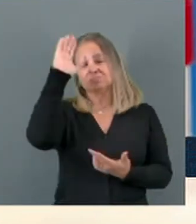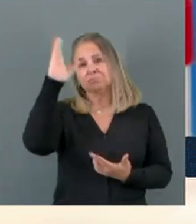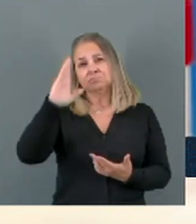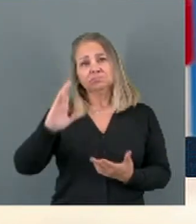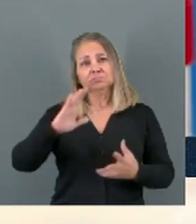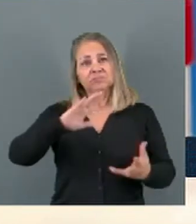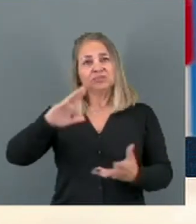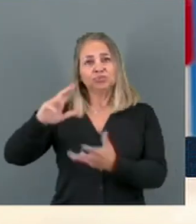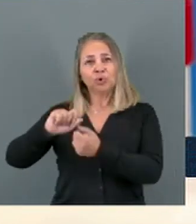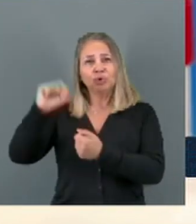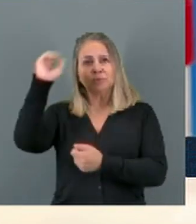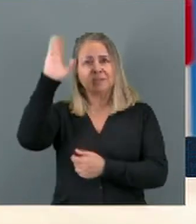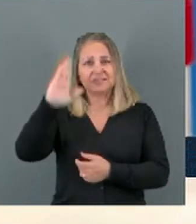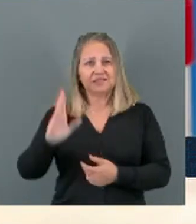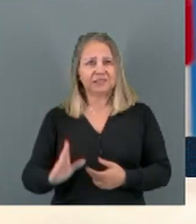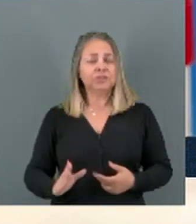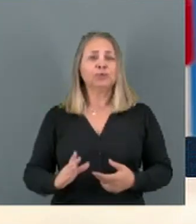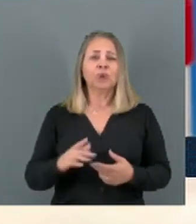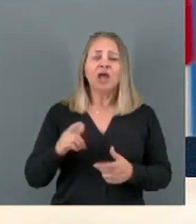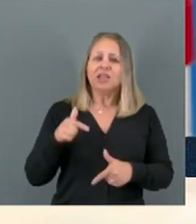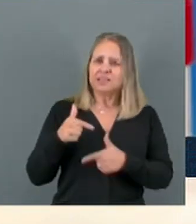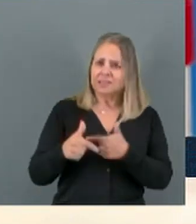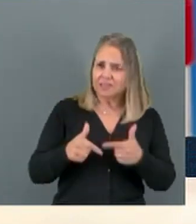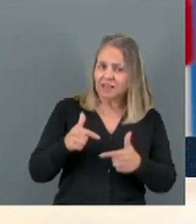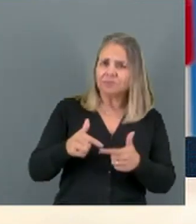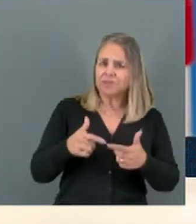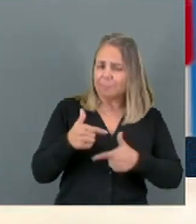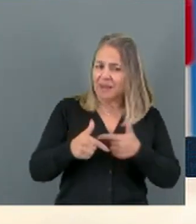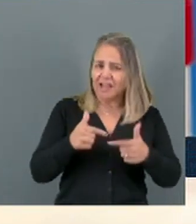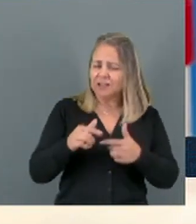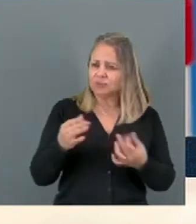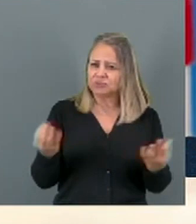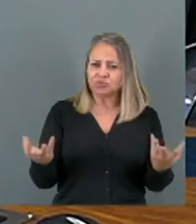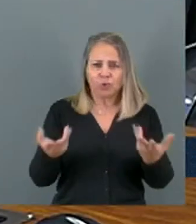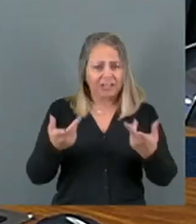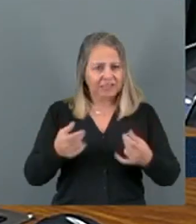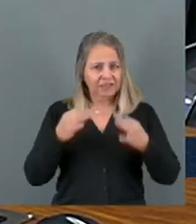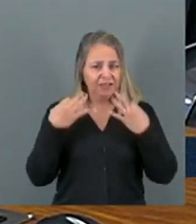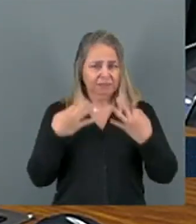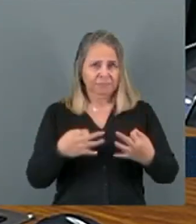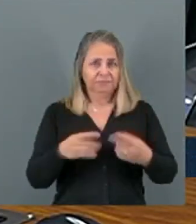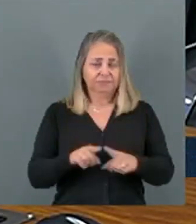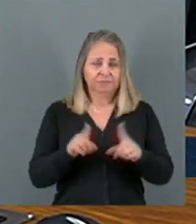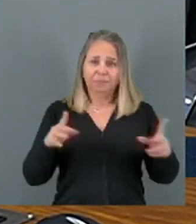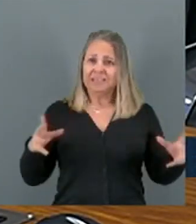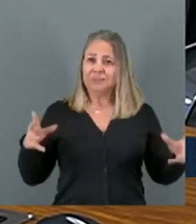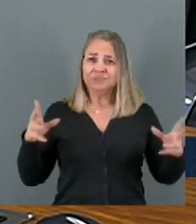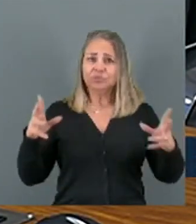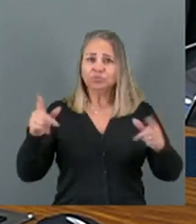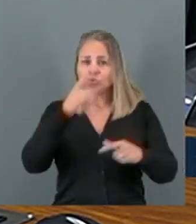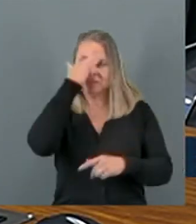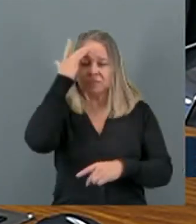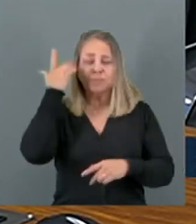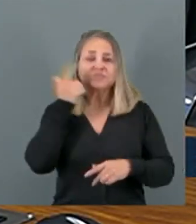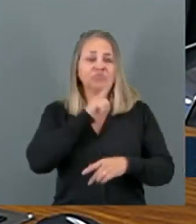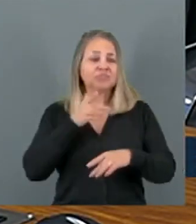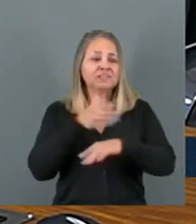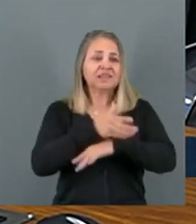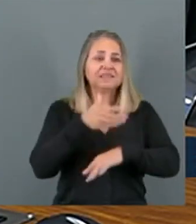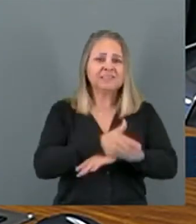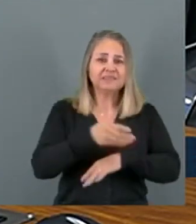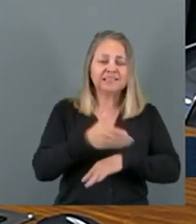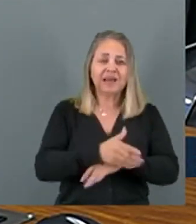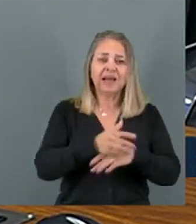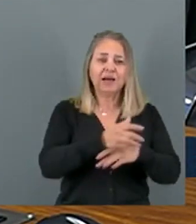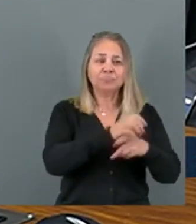muitos serviços de excelente qualidade, mas, infelizmente, nem todas as camadas da população conseguem acessar esses serviços. E